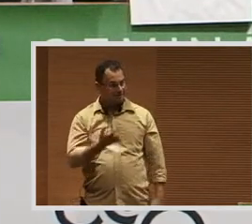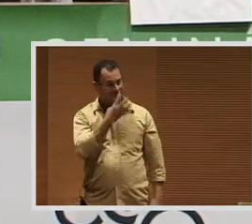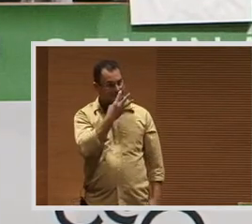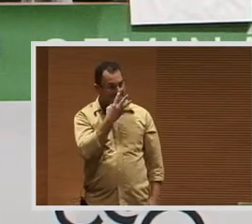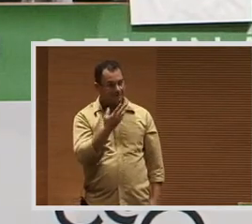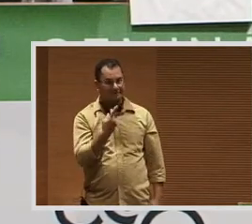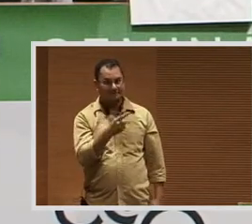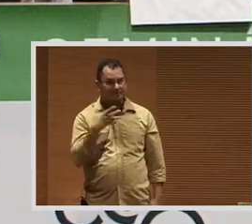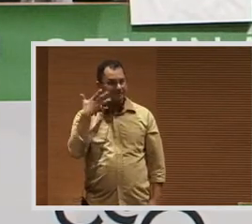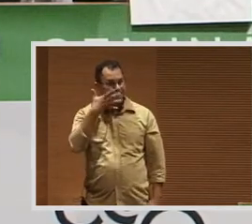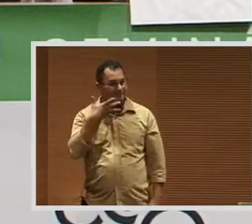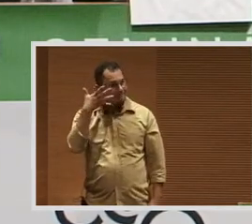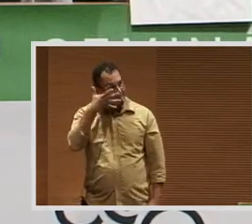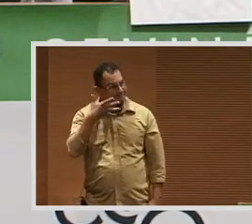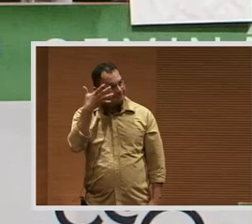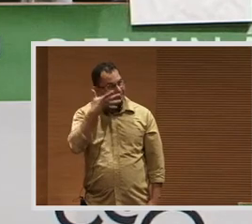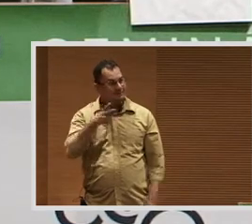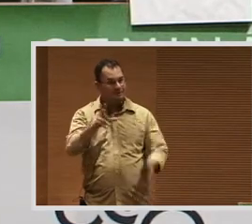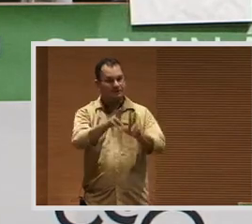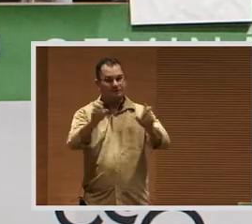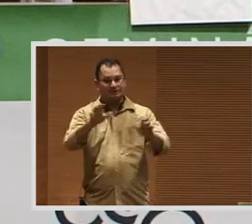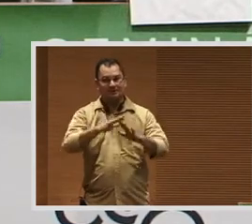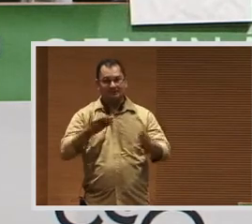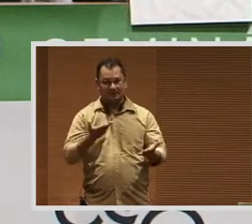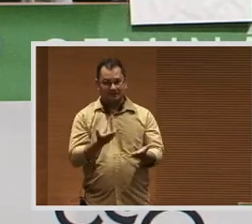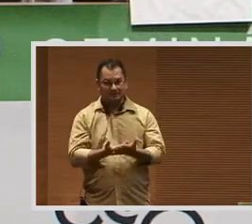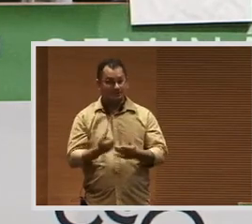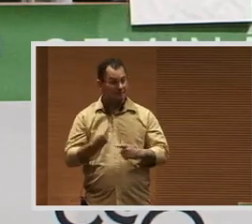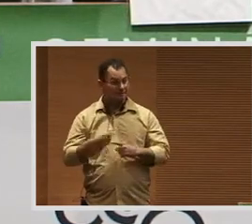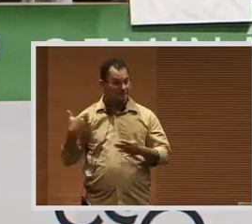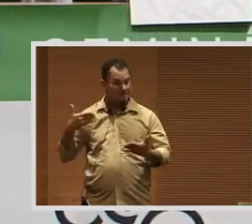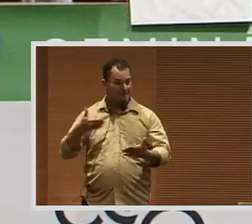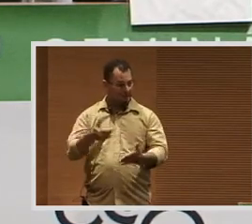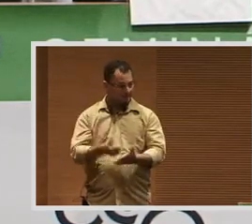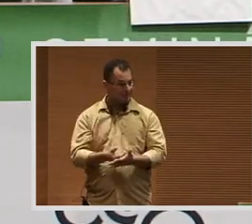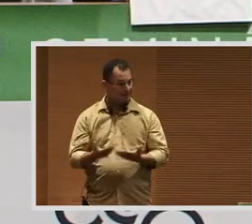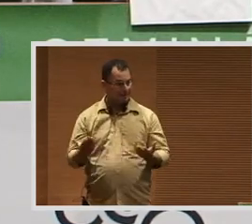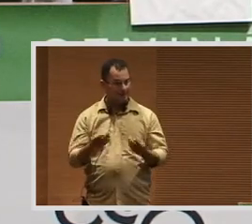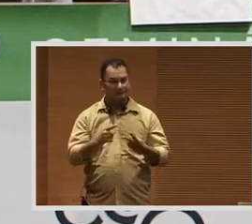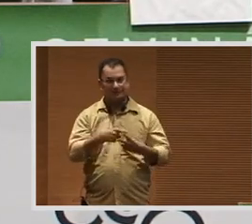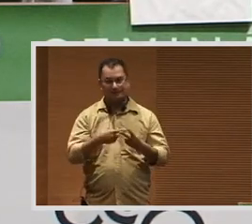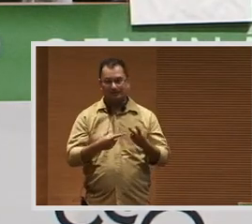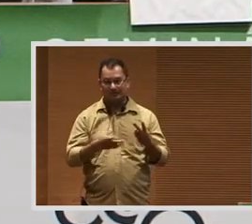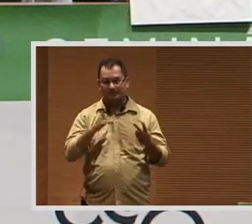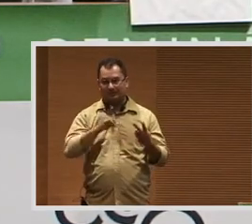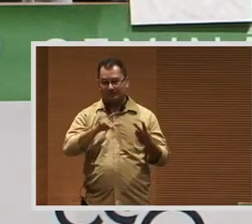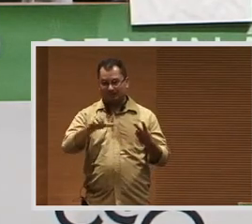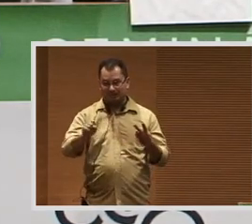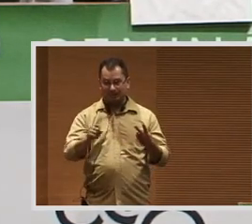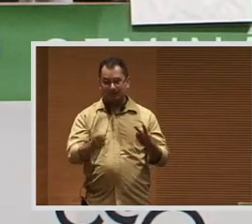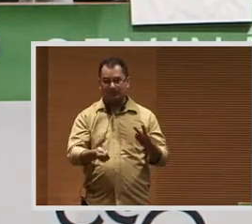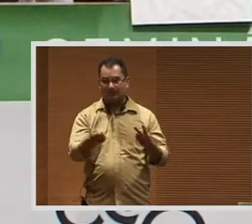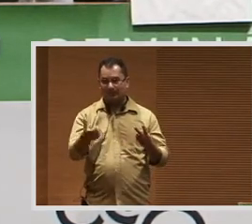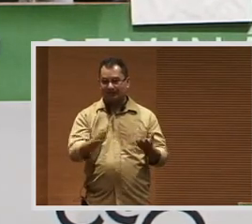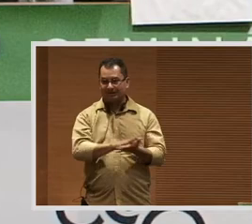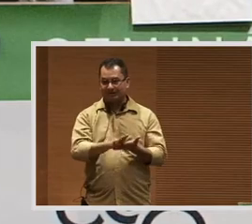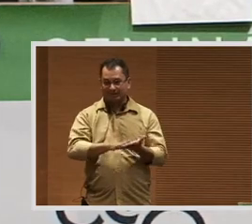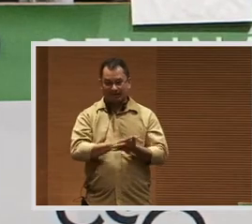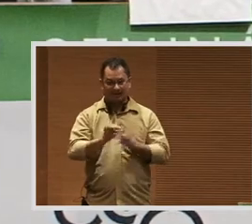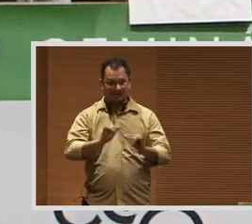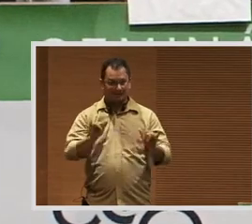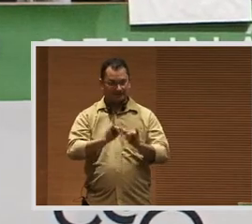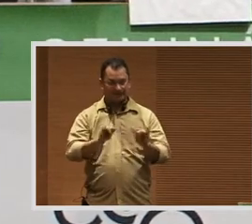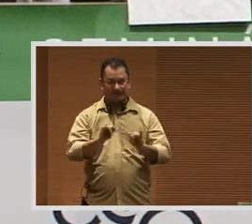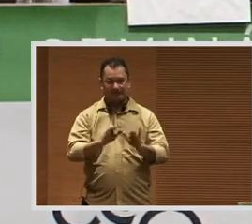Falar da escola, né? Porque até aqui, dois dias quase que a gente não ouviu falar dessa escola.